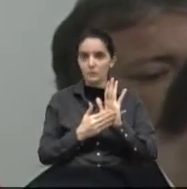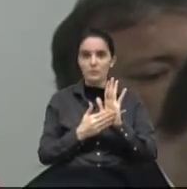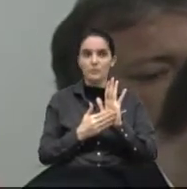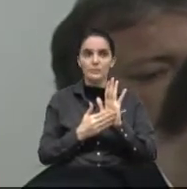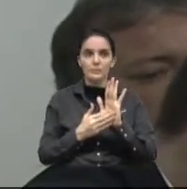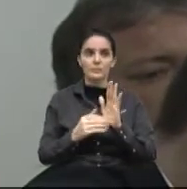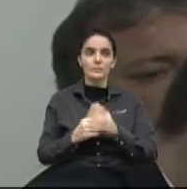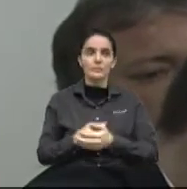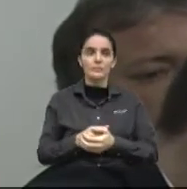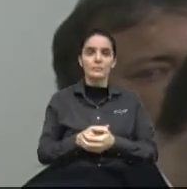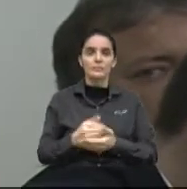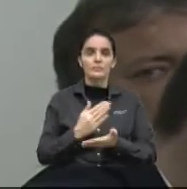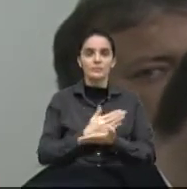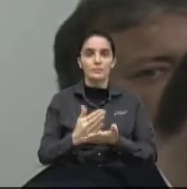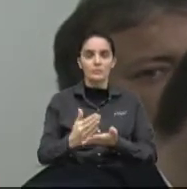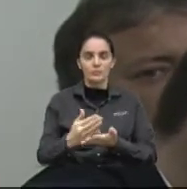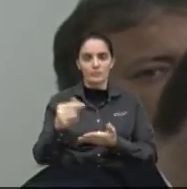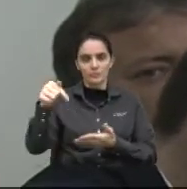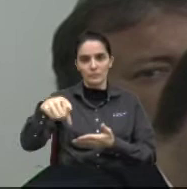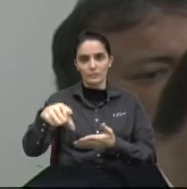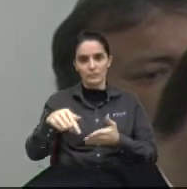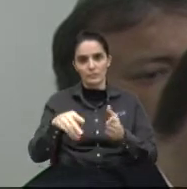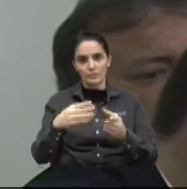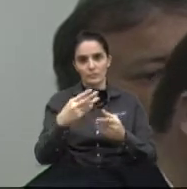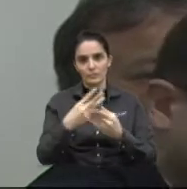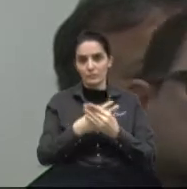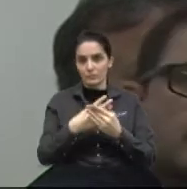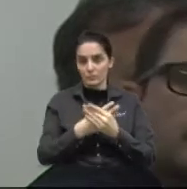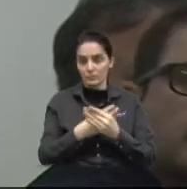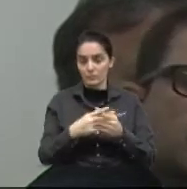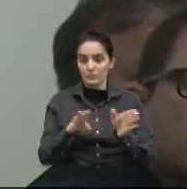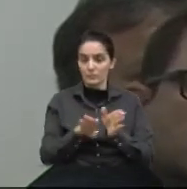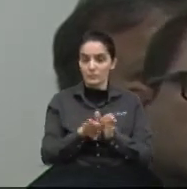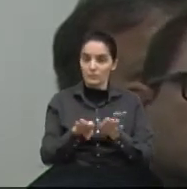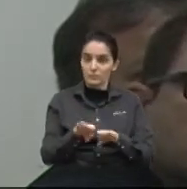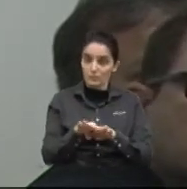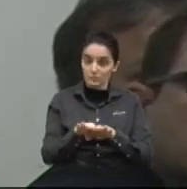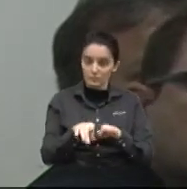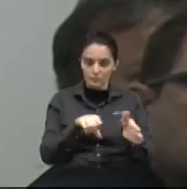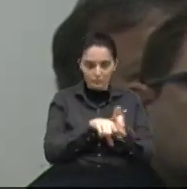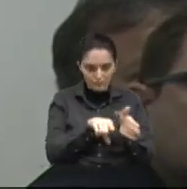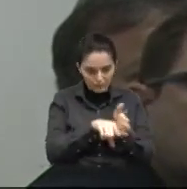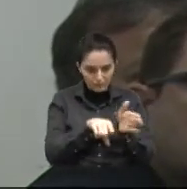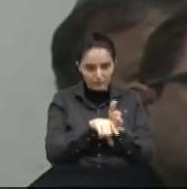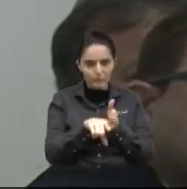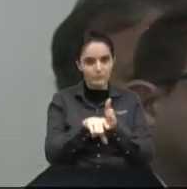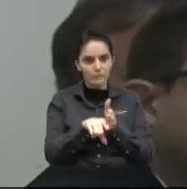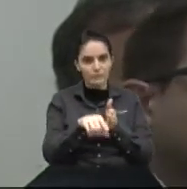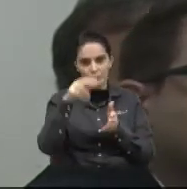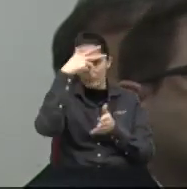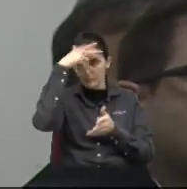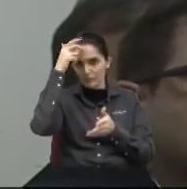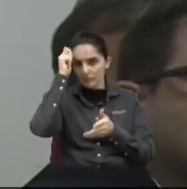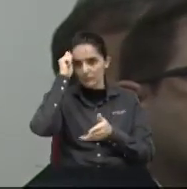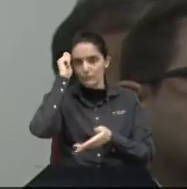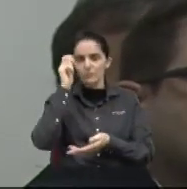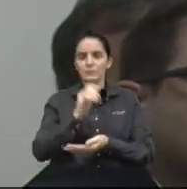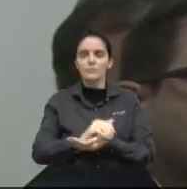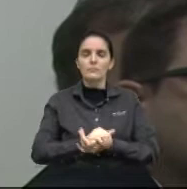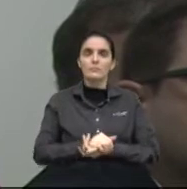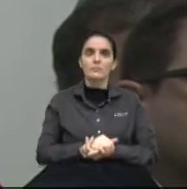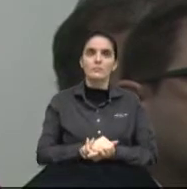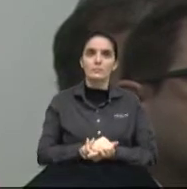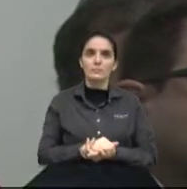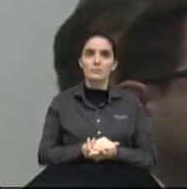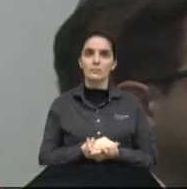entrar nessa casa também como fiscalizar o executivo das